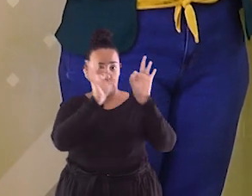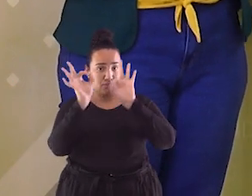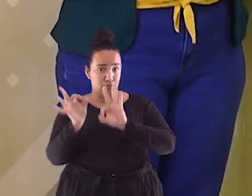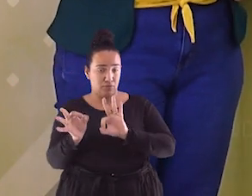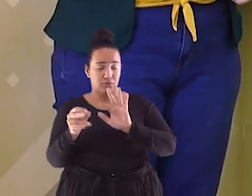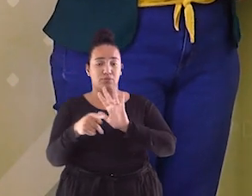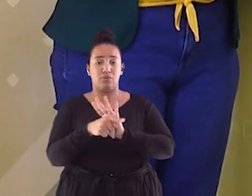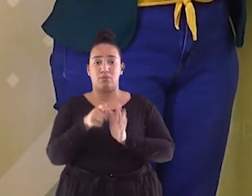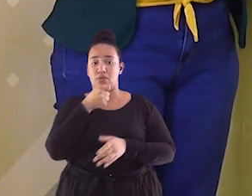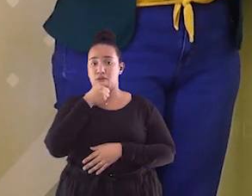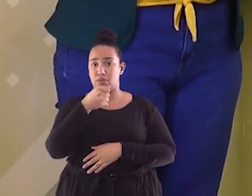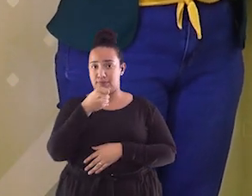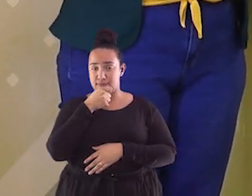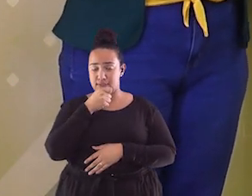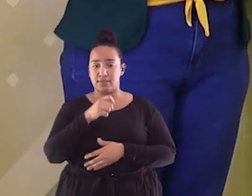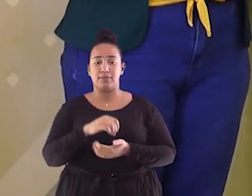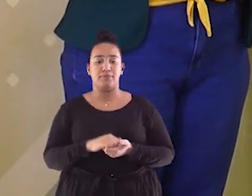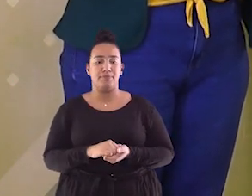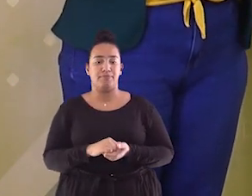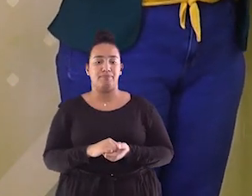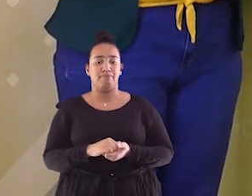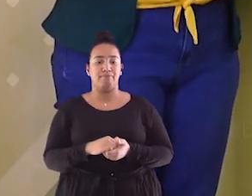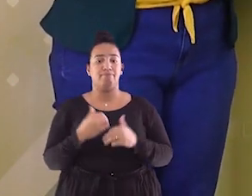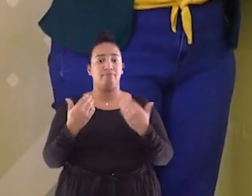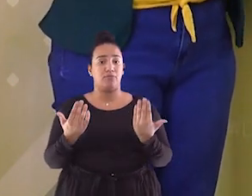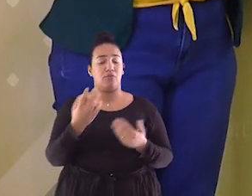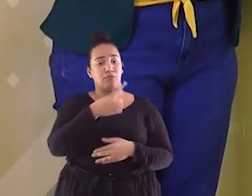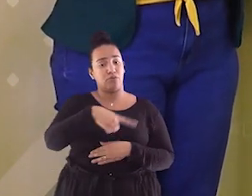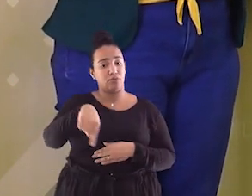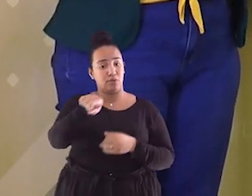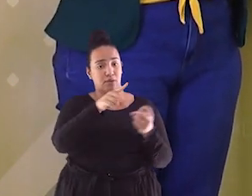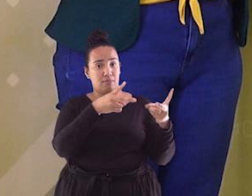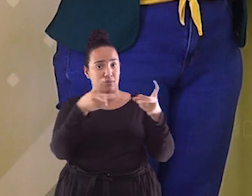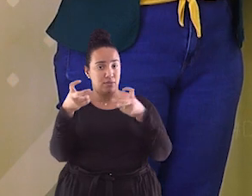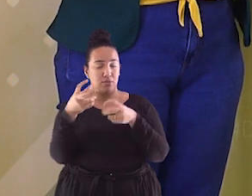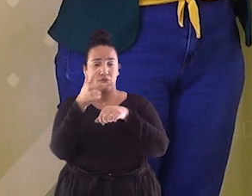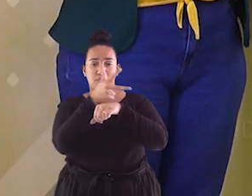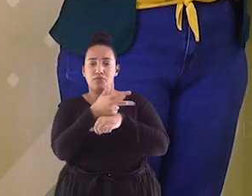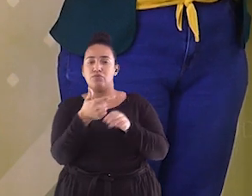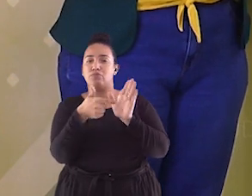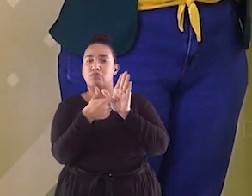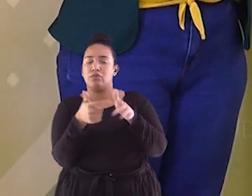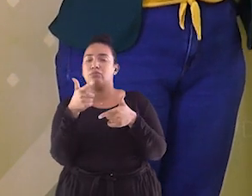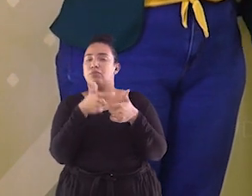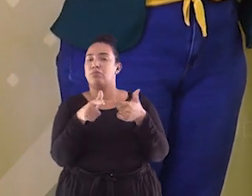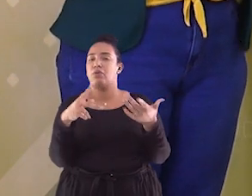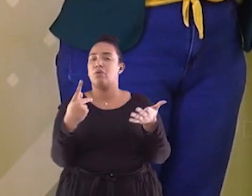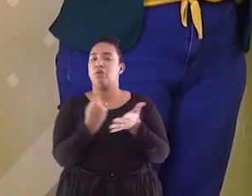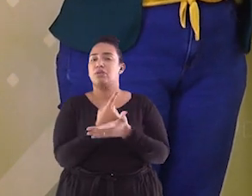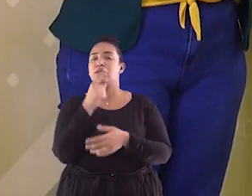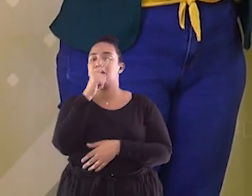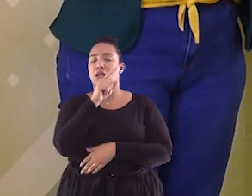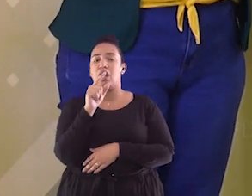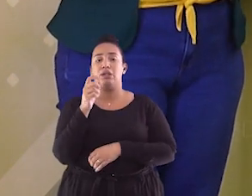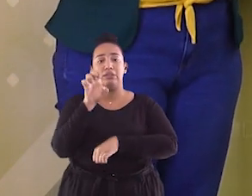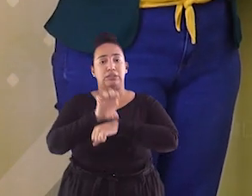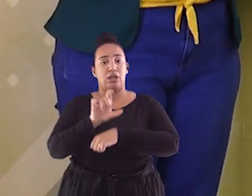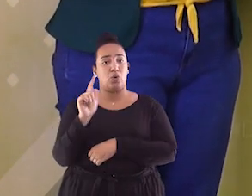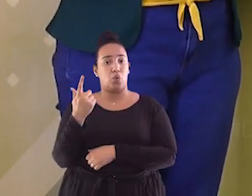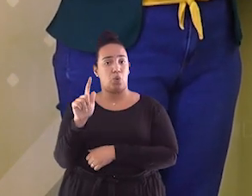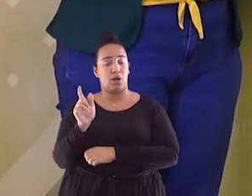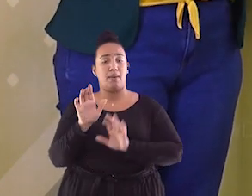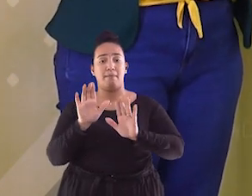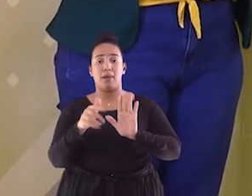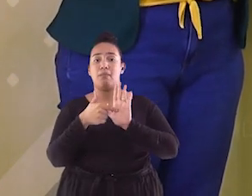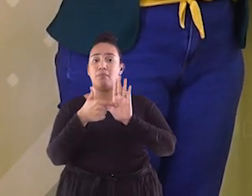Record TV Goiás. Como vocês podem perceber, o vídeo mostra aí uma situação ocorrida no estado de Goiás, mas demonstra